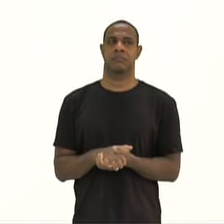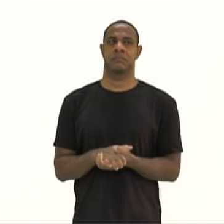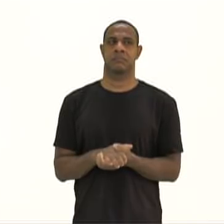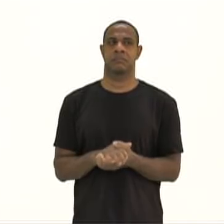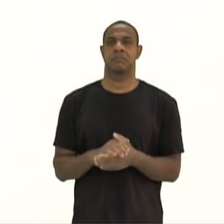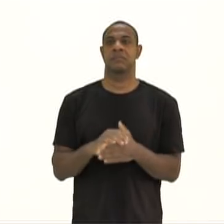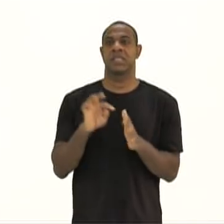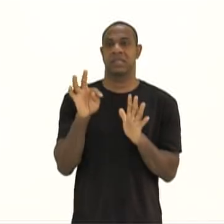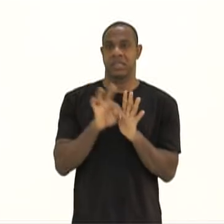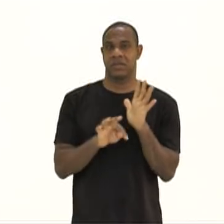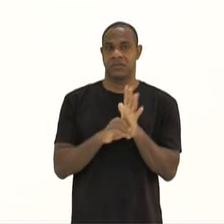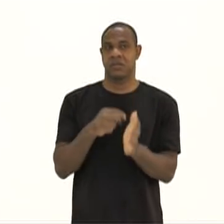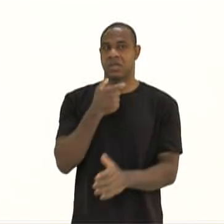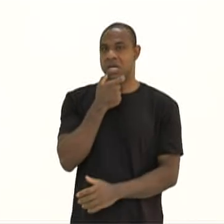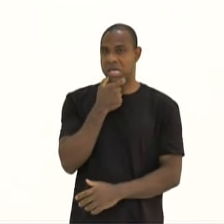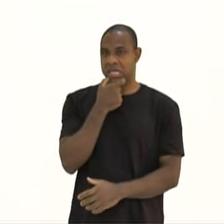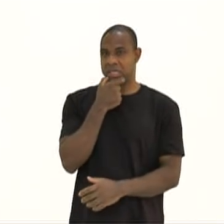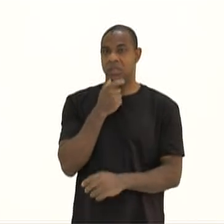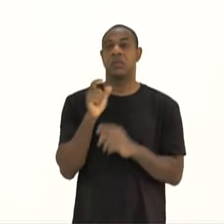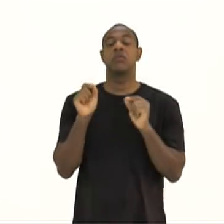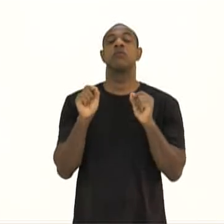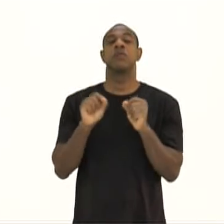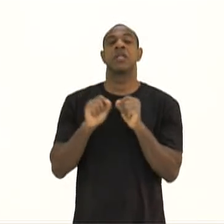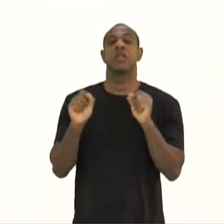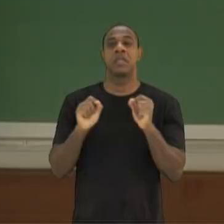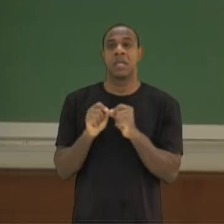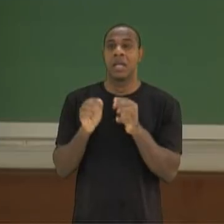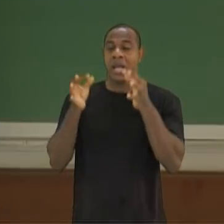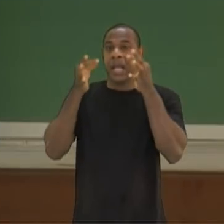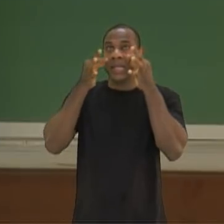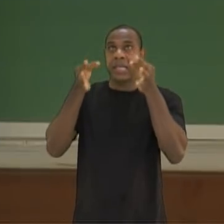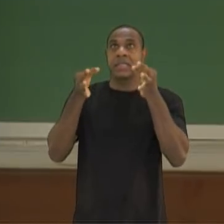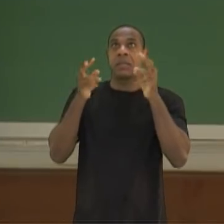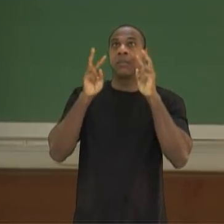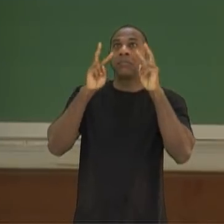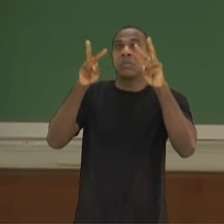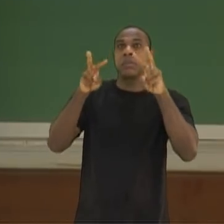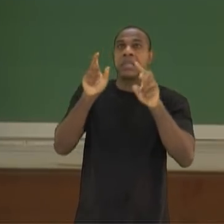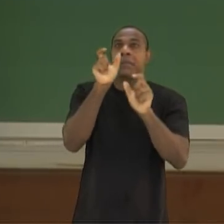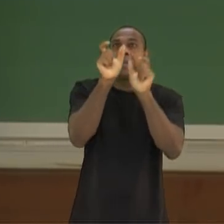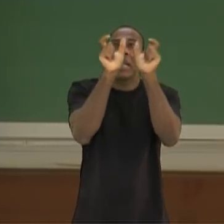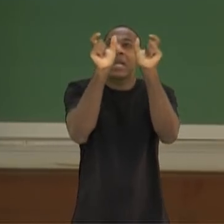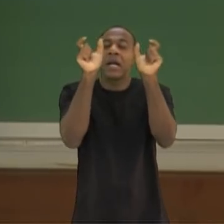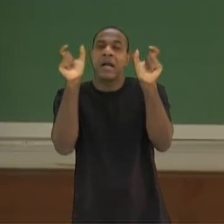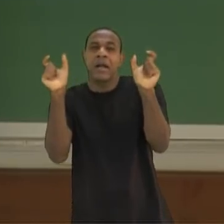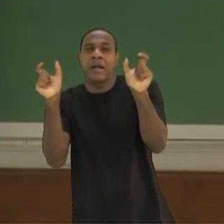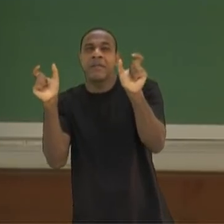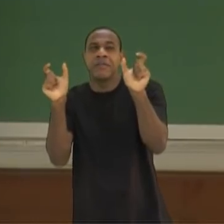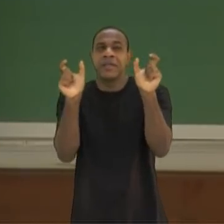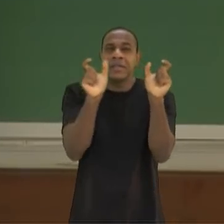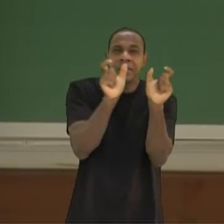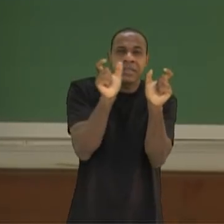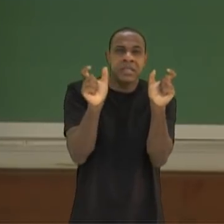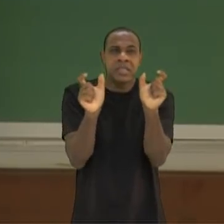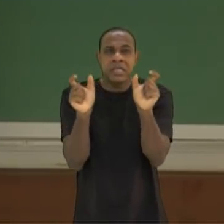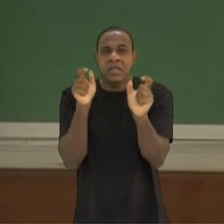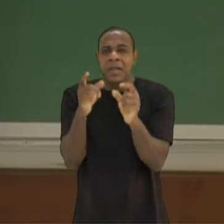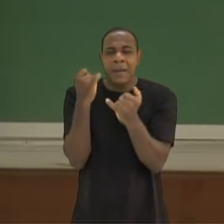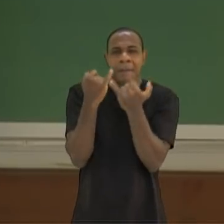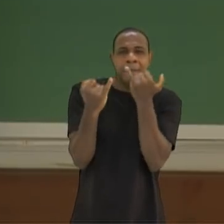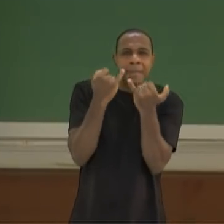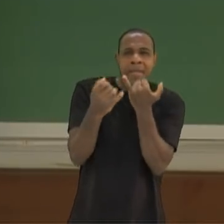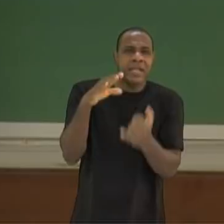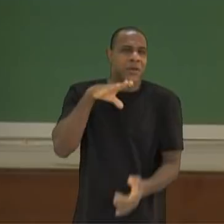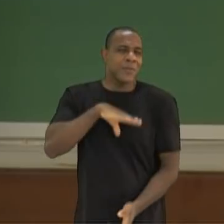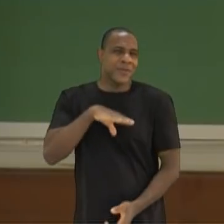Texto em inglês. O que a gente tem que fazer? Prestar atenção nas palavrinhas cognatas, aquelas que são parecidas com